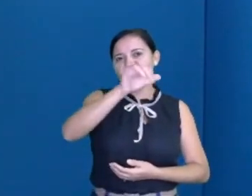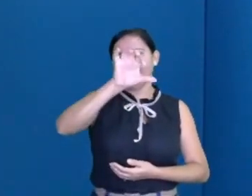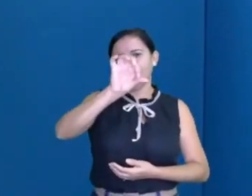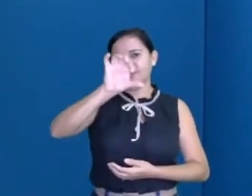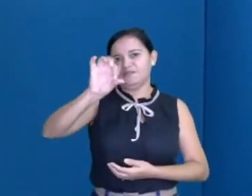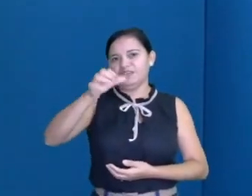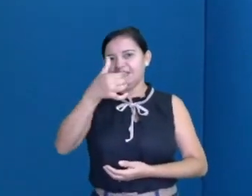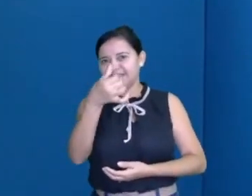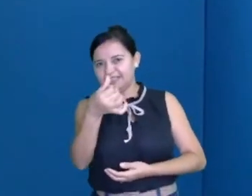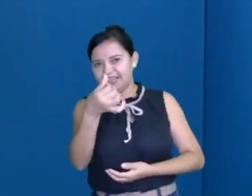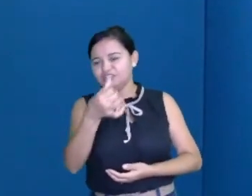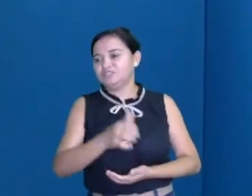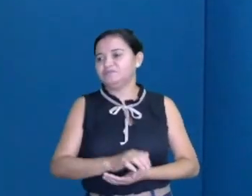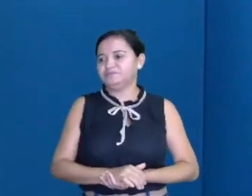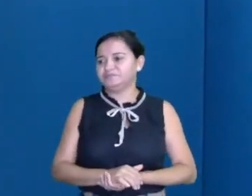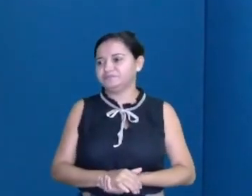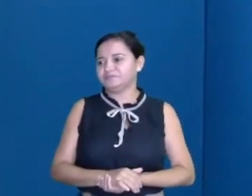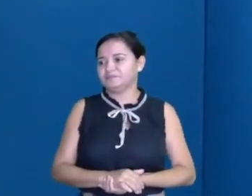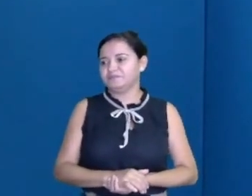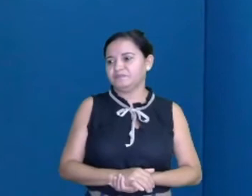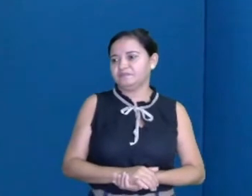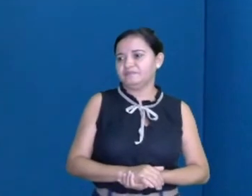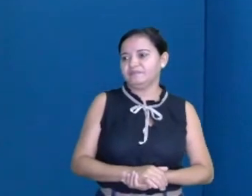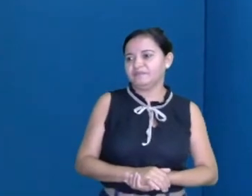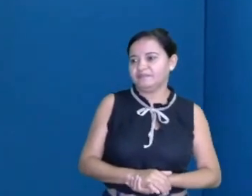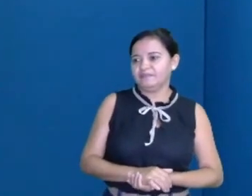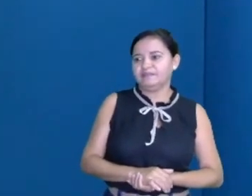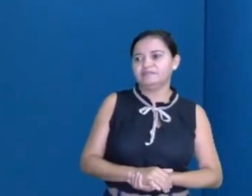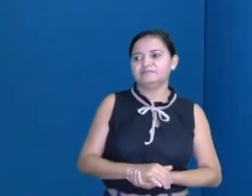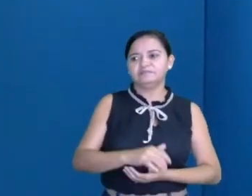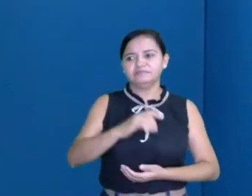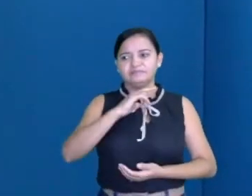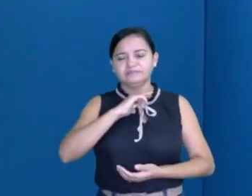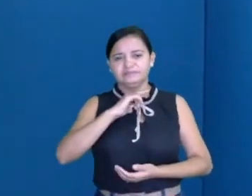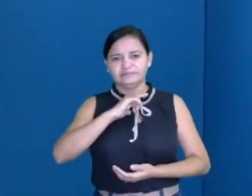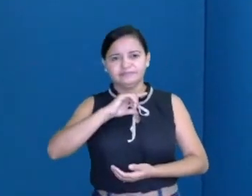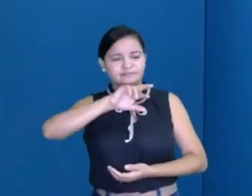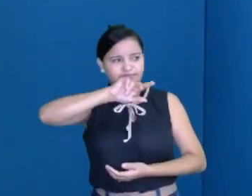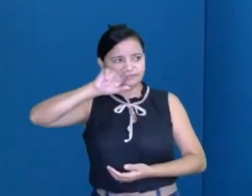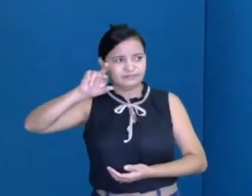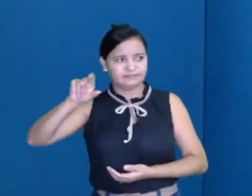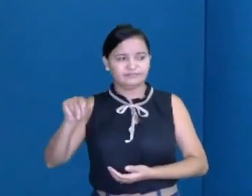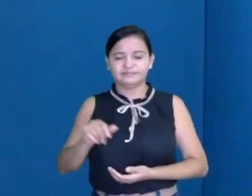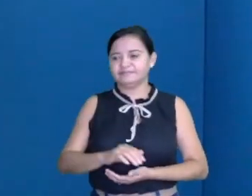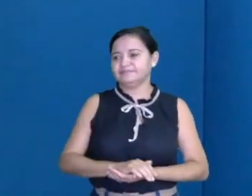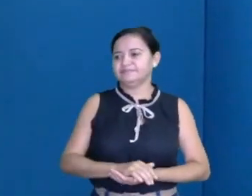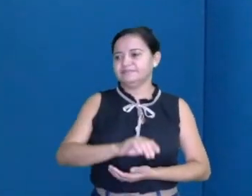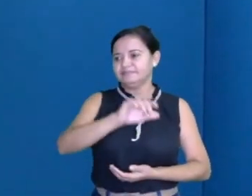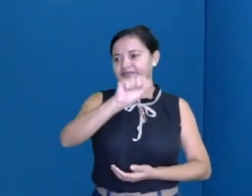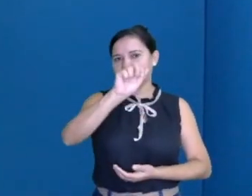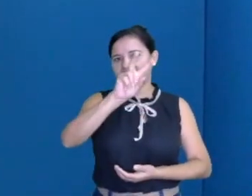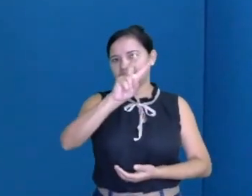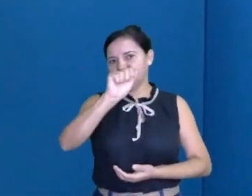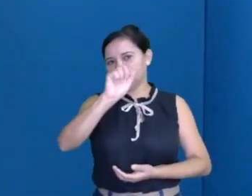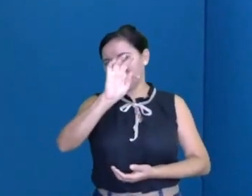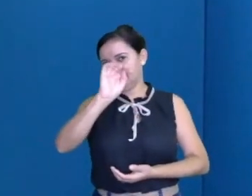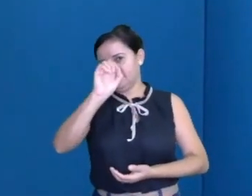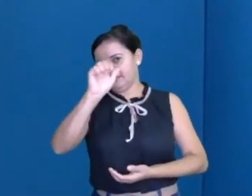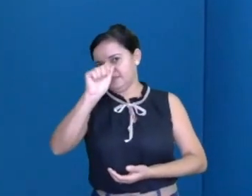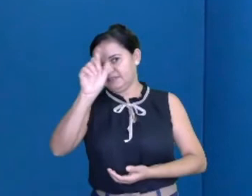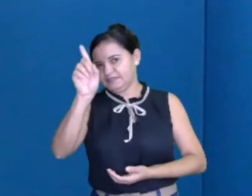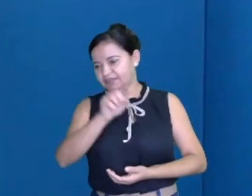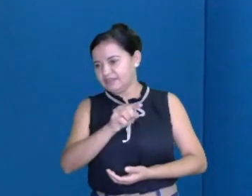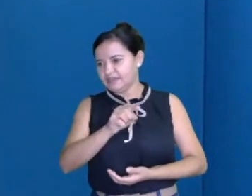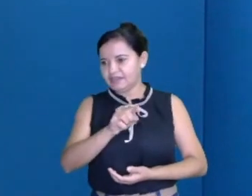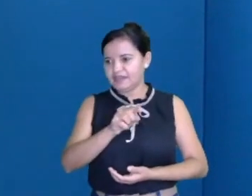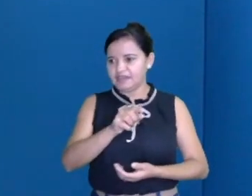Time. E também existia aqui um mais recente, né? Que 2000, 2006, 2008, que é o Avatar. O Avatar também tem esses elementos, né? Aquele cara que controla